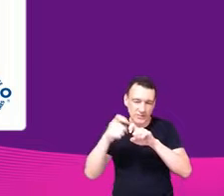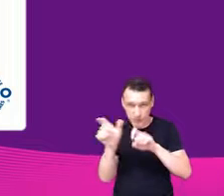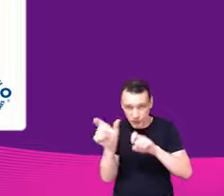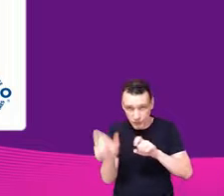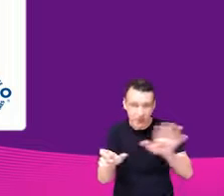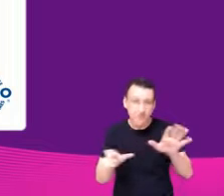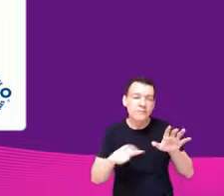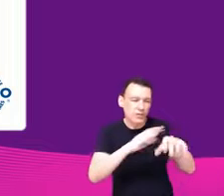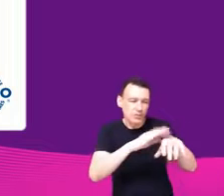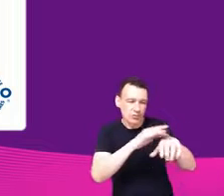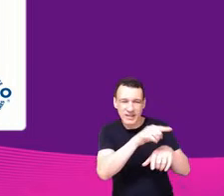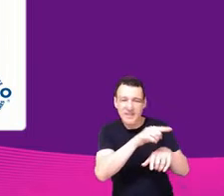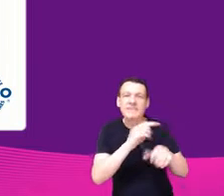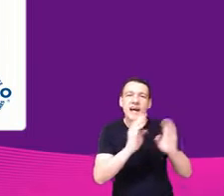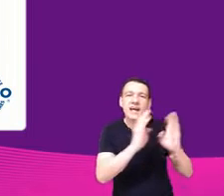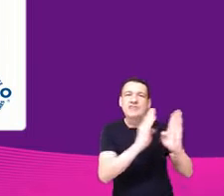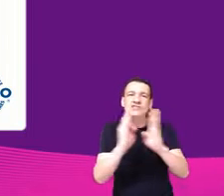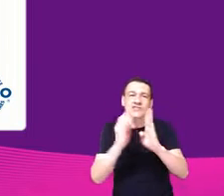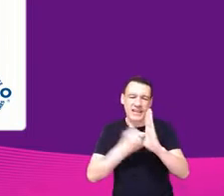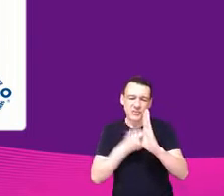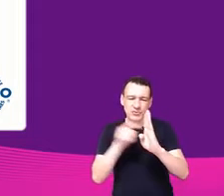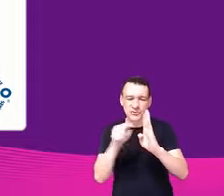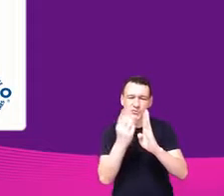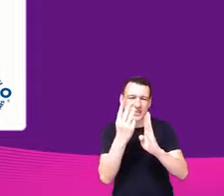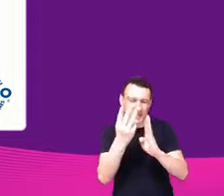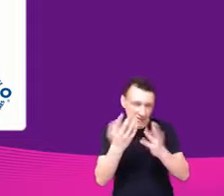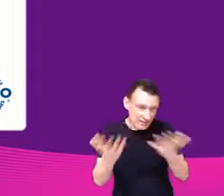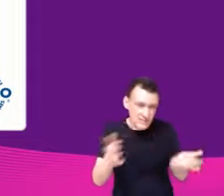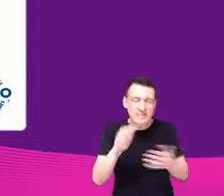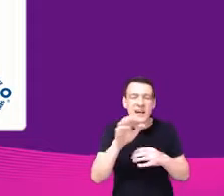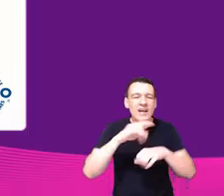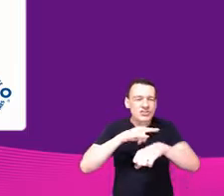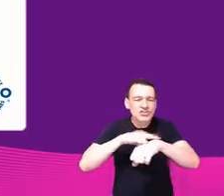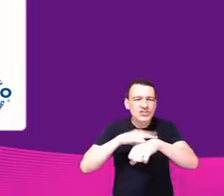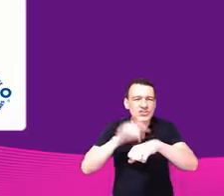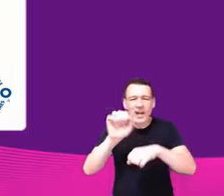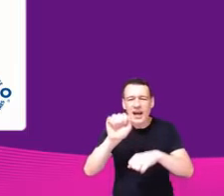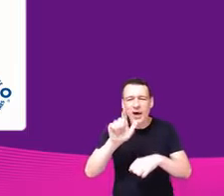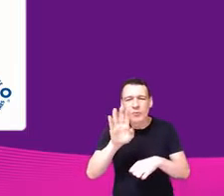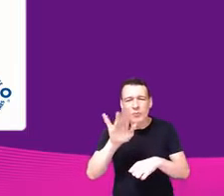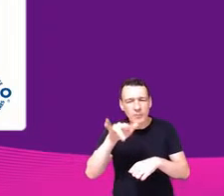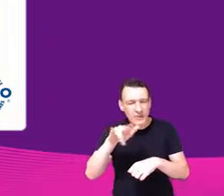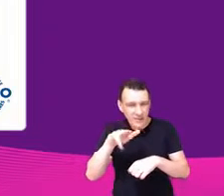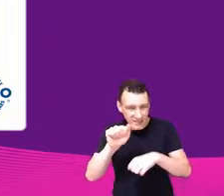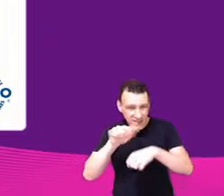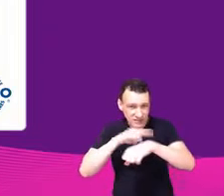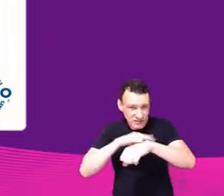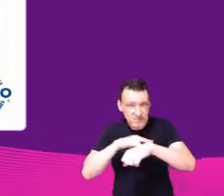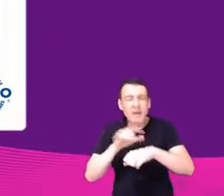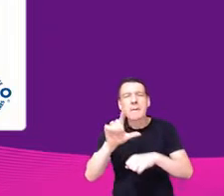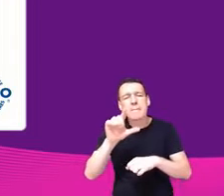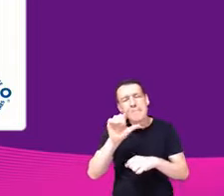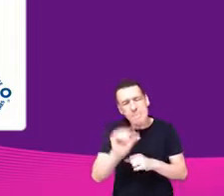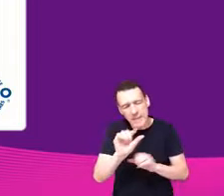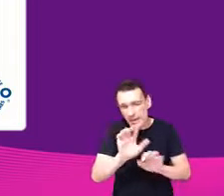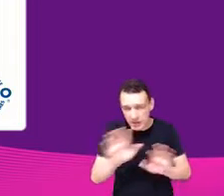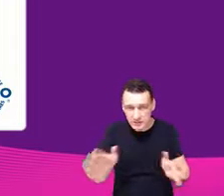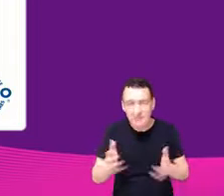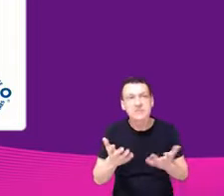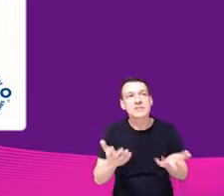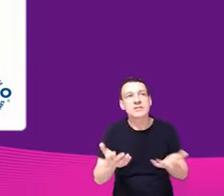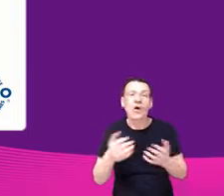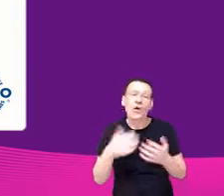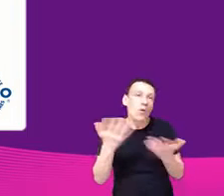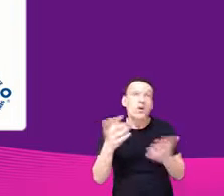3, com alta albuminúria, ou seja, 3A3, ou seja, um paciente vermelho naquele gráfico de